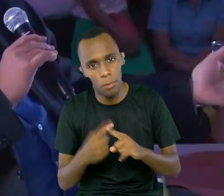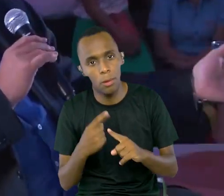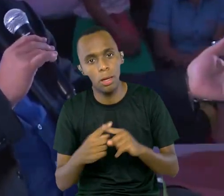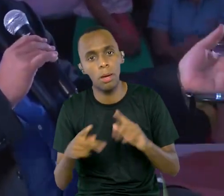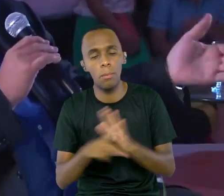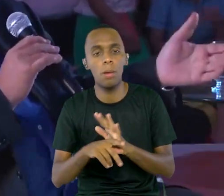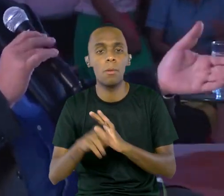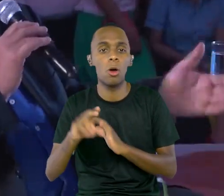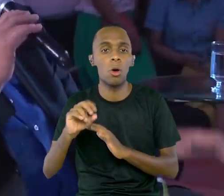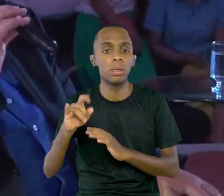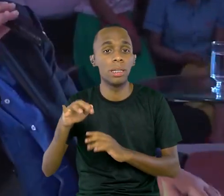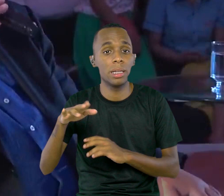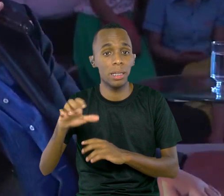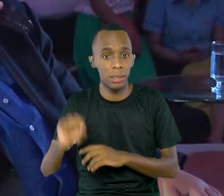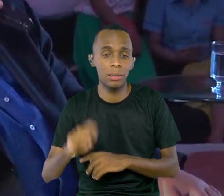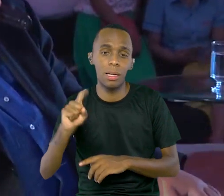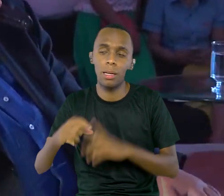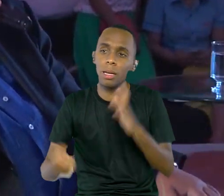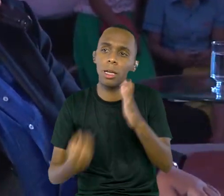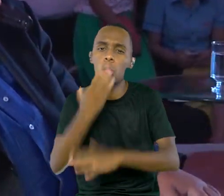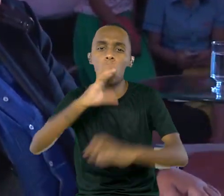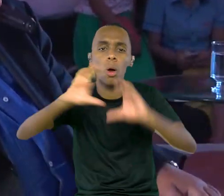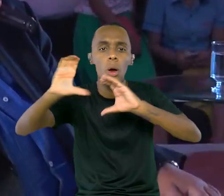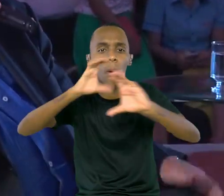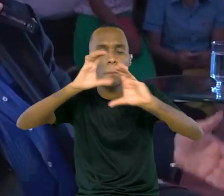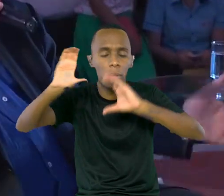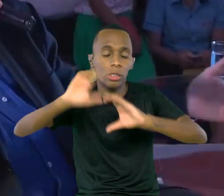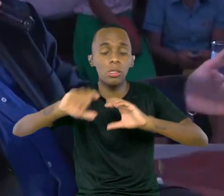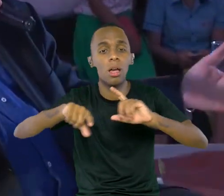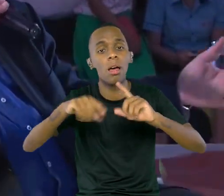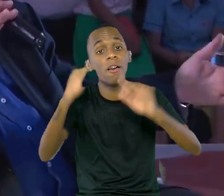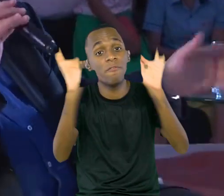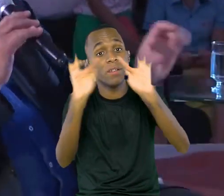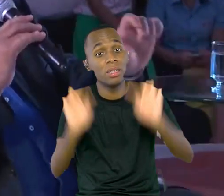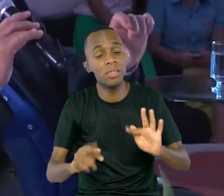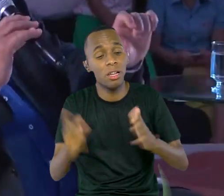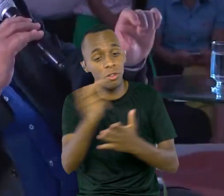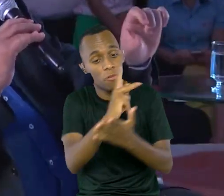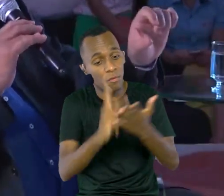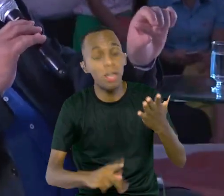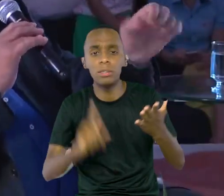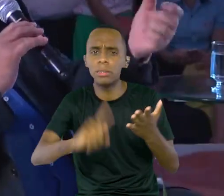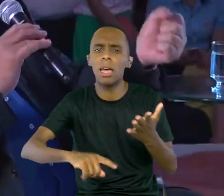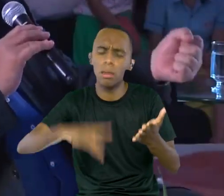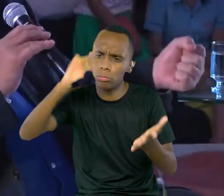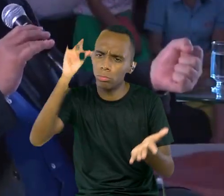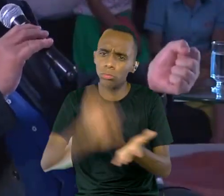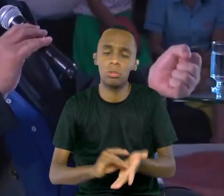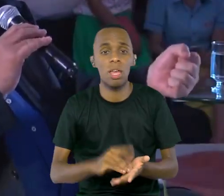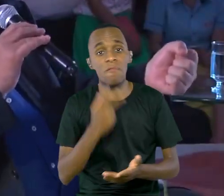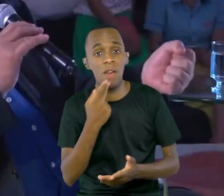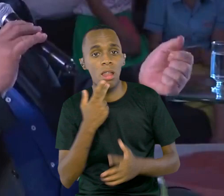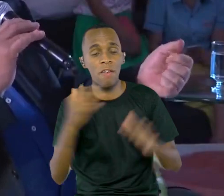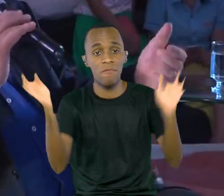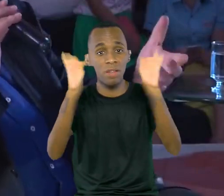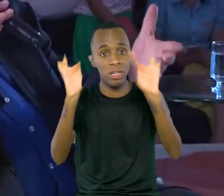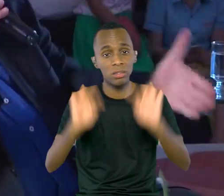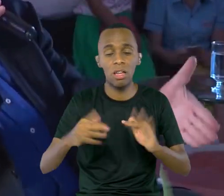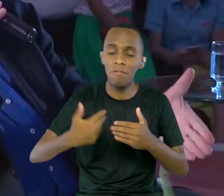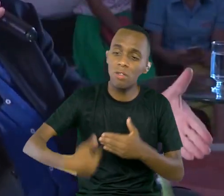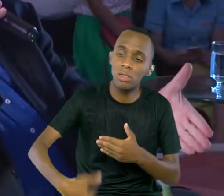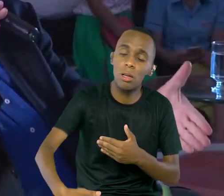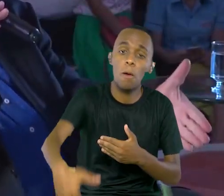sabem, com Lupicínio Rodrigues, que compôs uma música chamada Felicidade, cujo primeiro verso é uma afirmação, em que ele